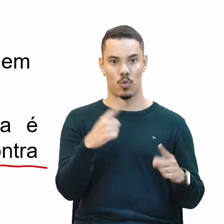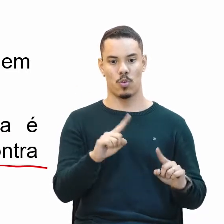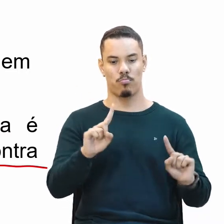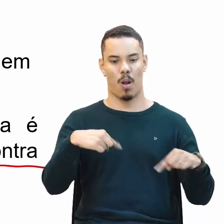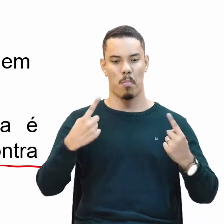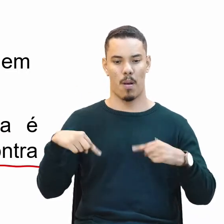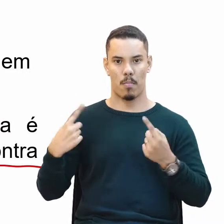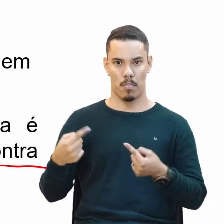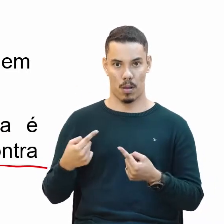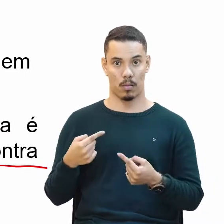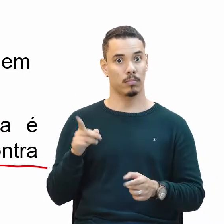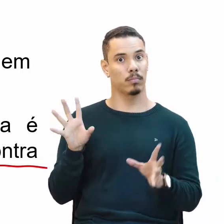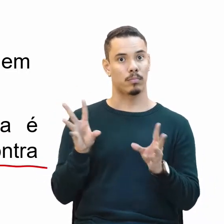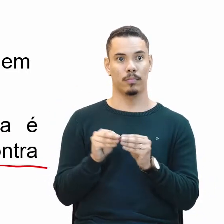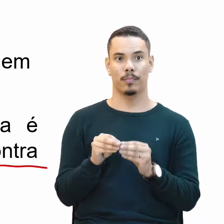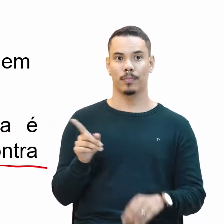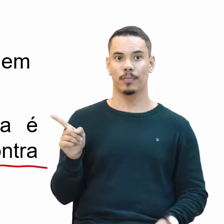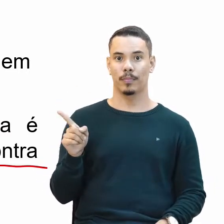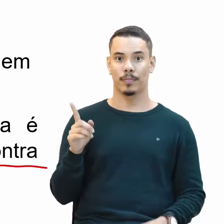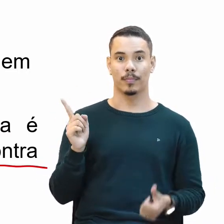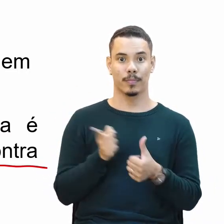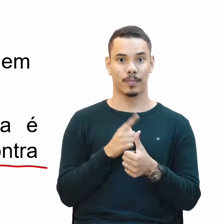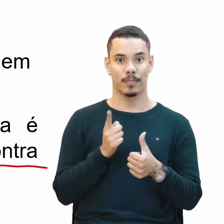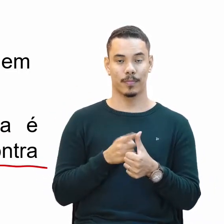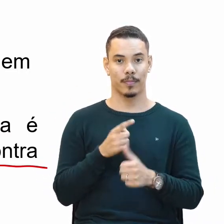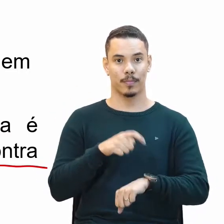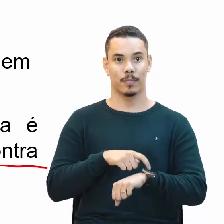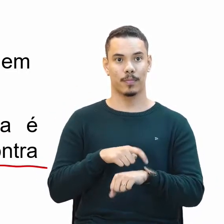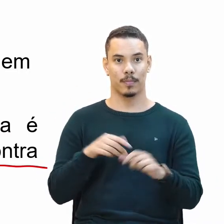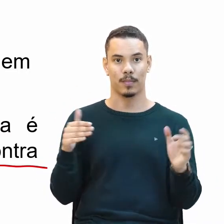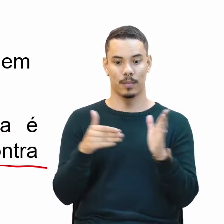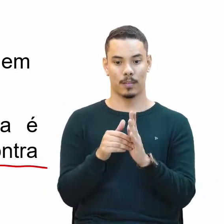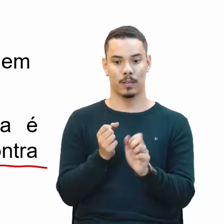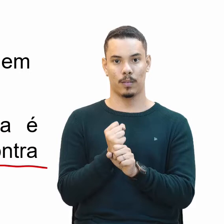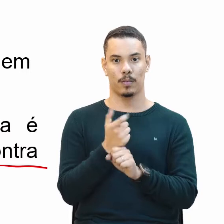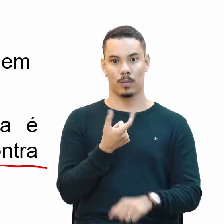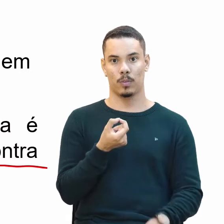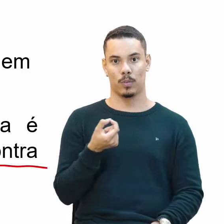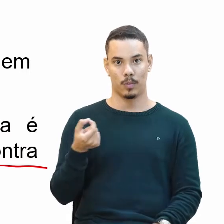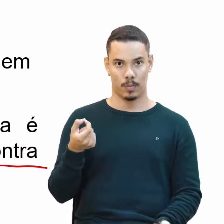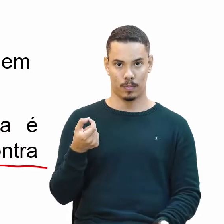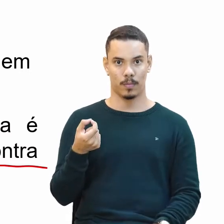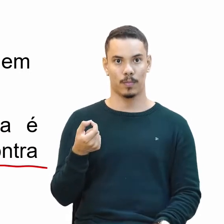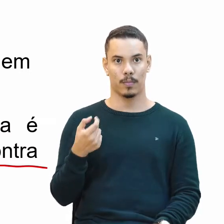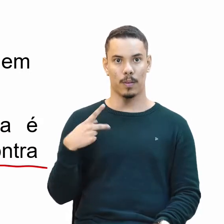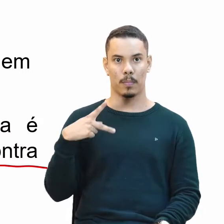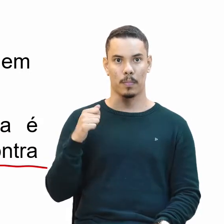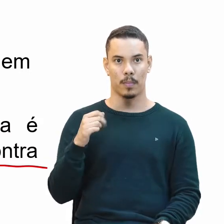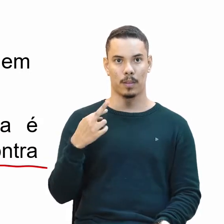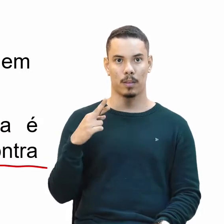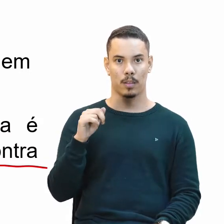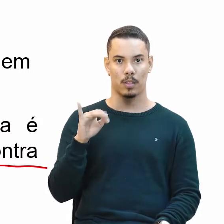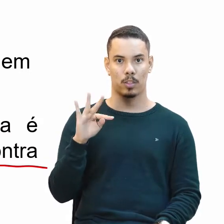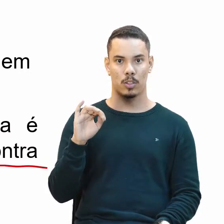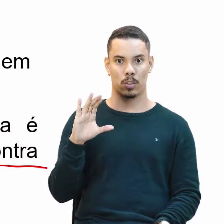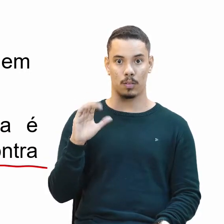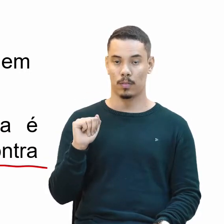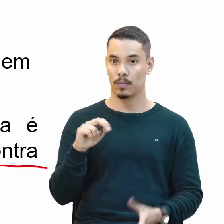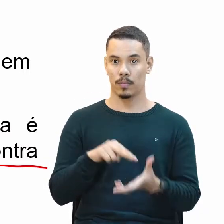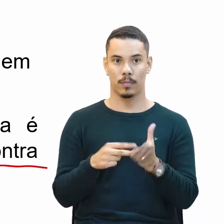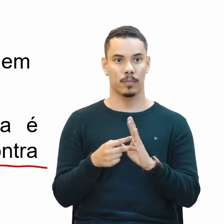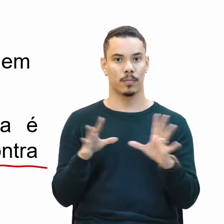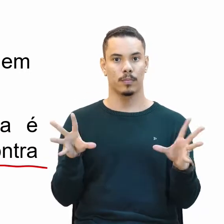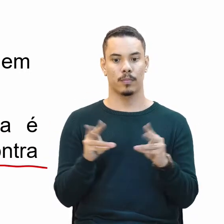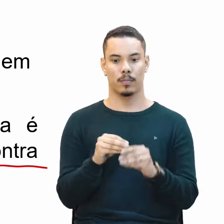isso daqui. No primeiro momento, até o ano 200, a patrística é praticamente uma